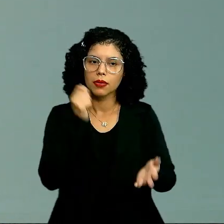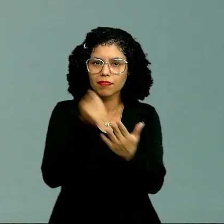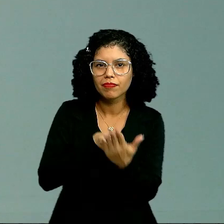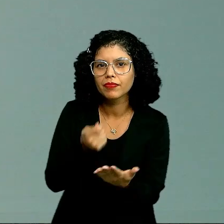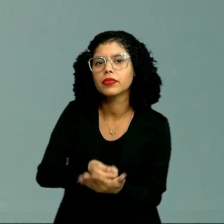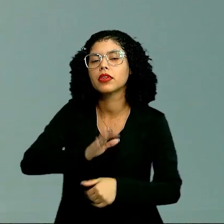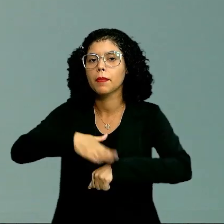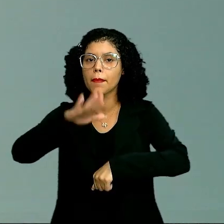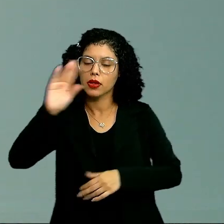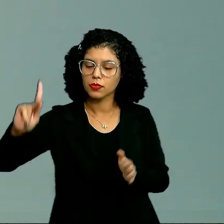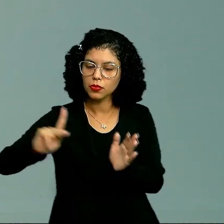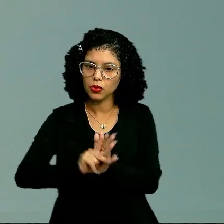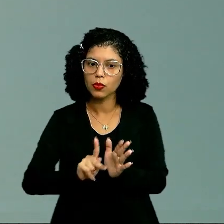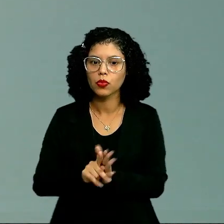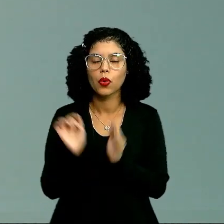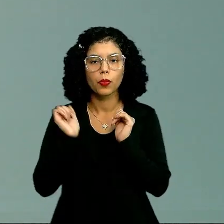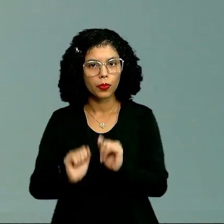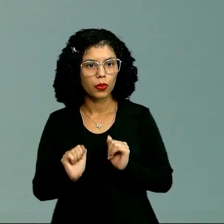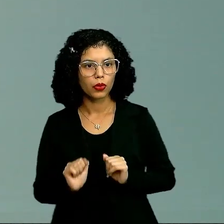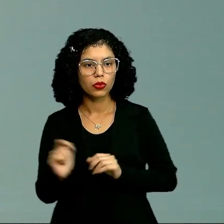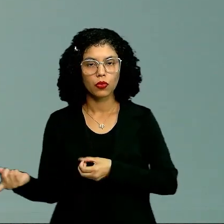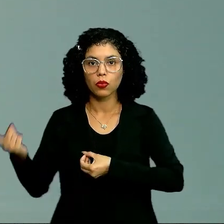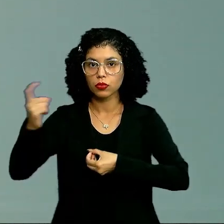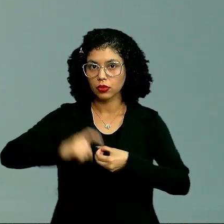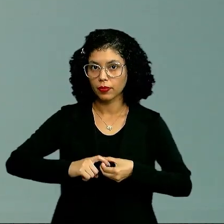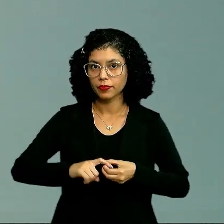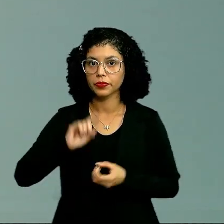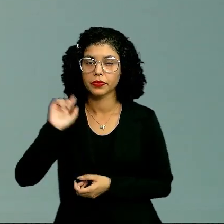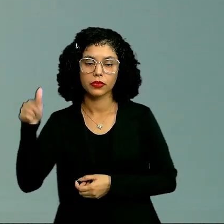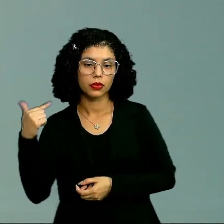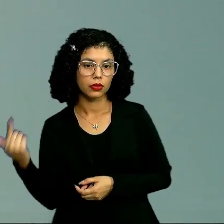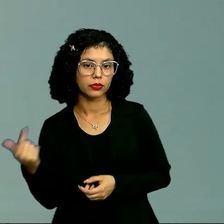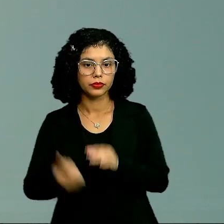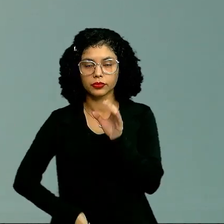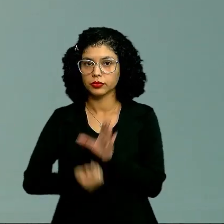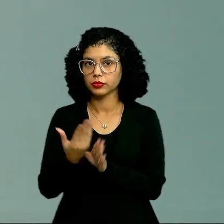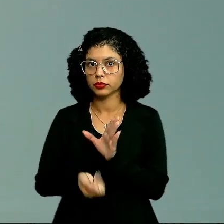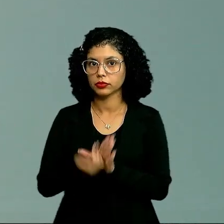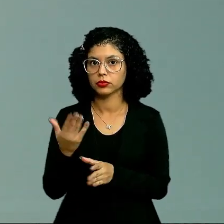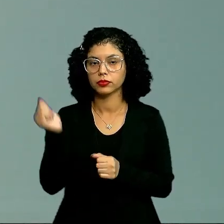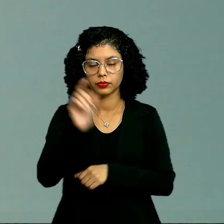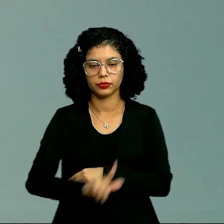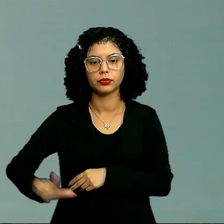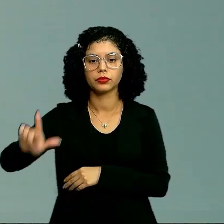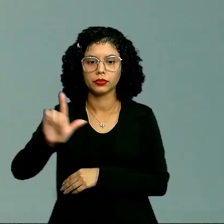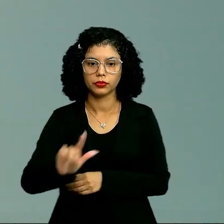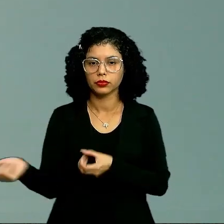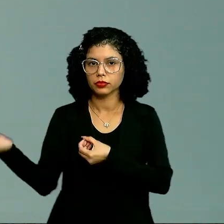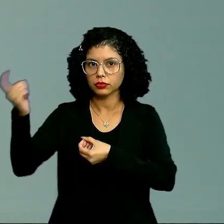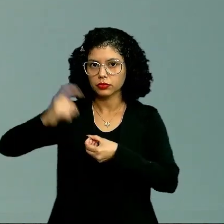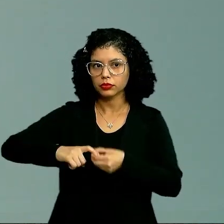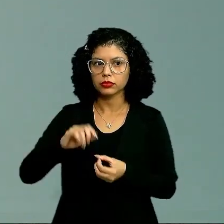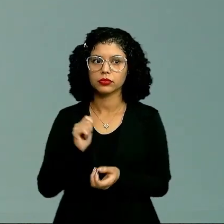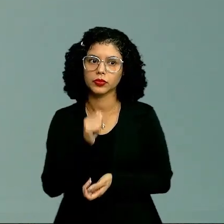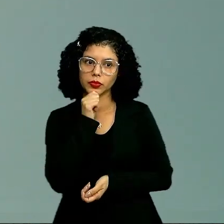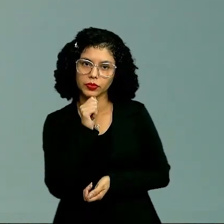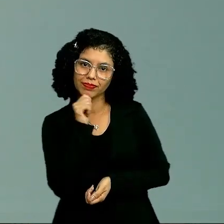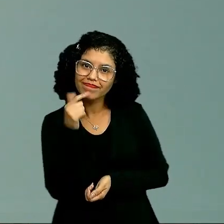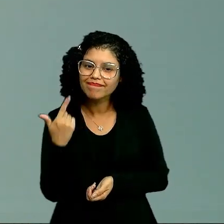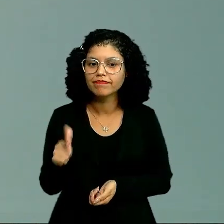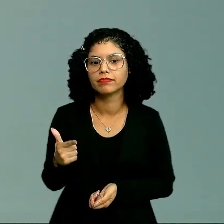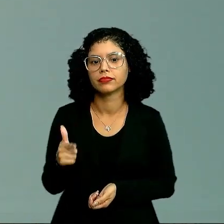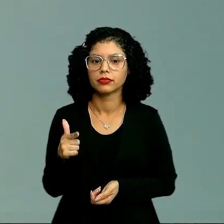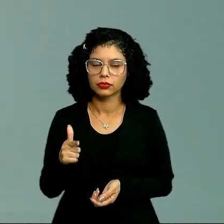questão mais específica, eu posso remeter aí a outras produções literárias, voltar, apesar de não